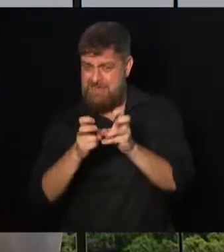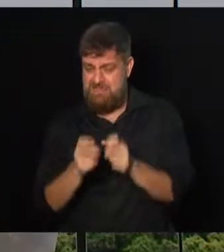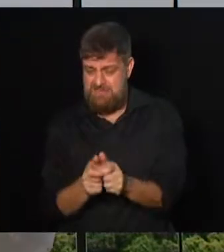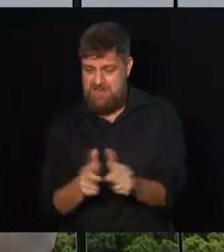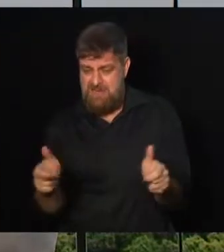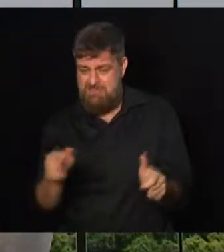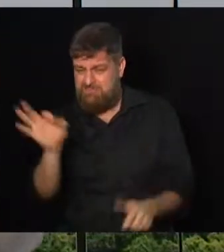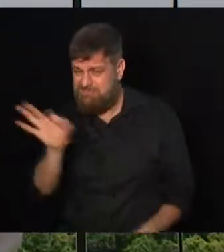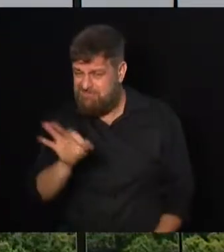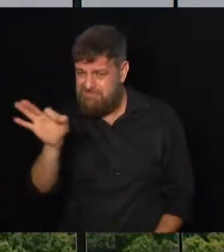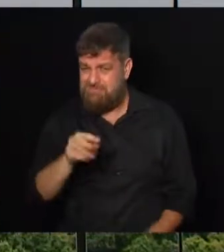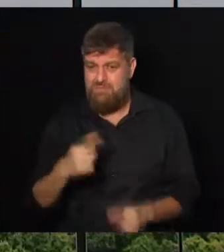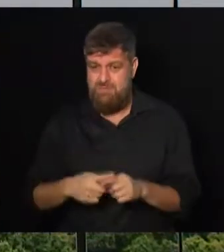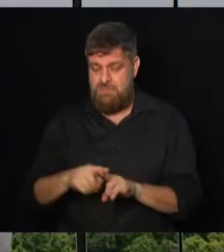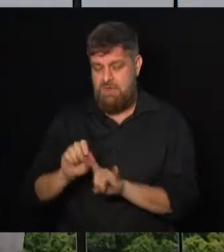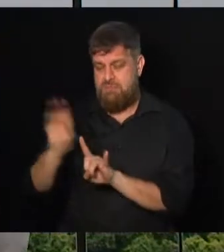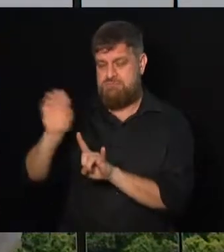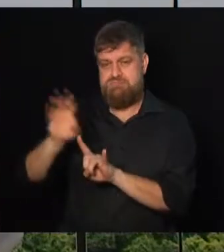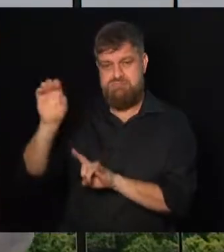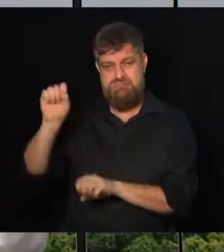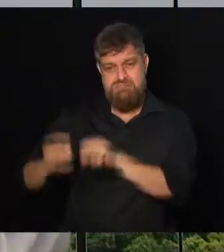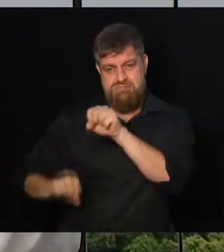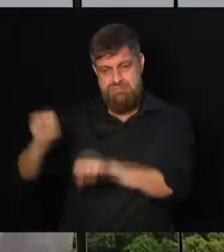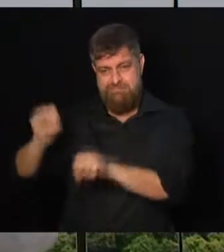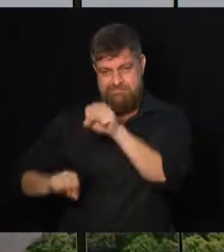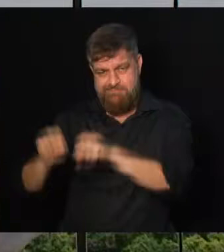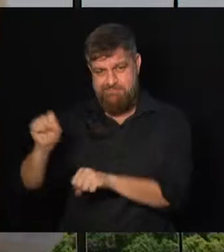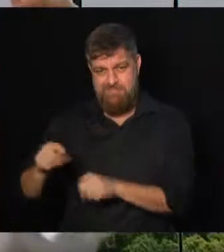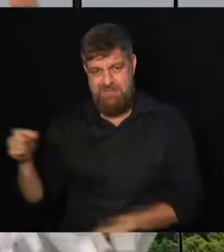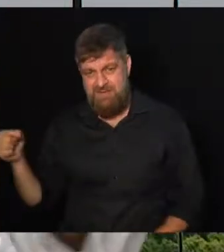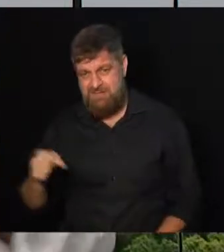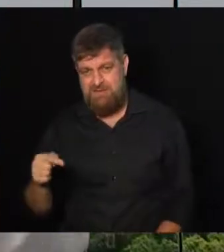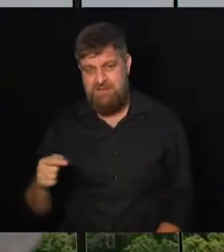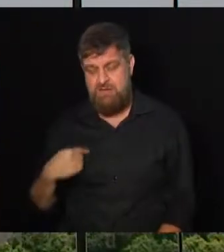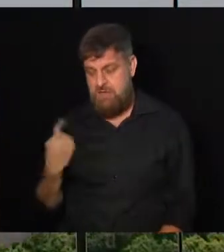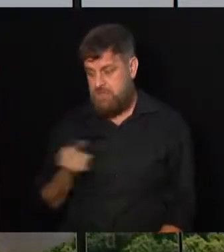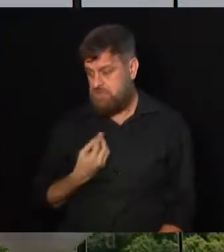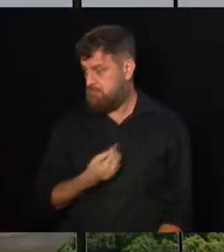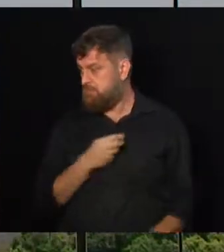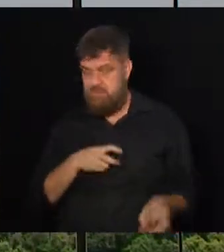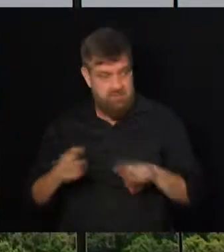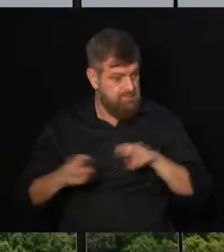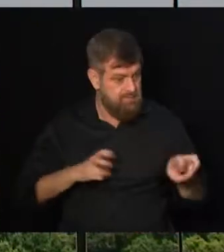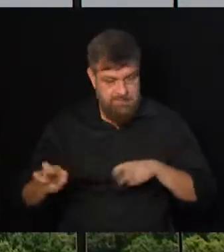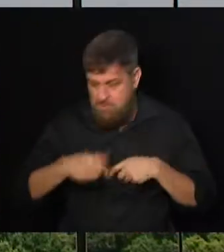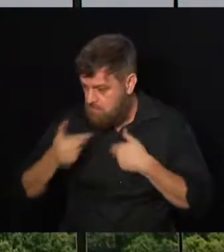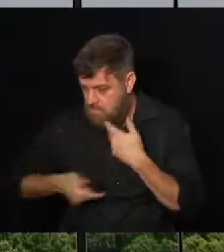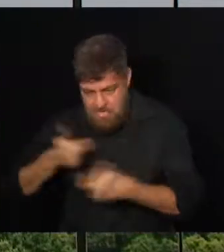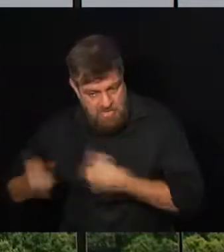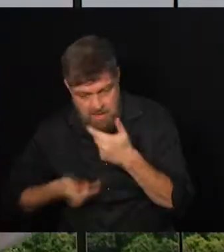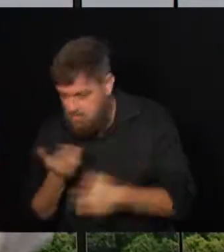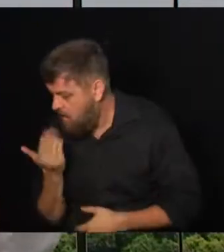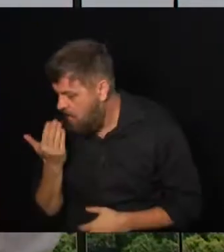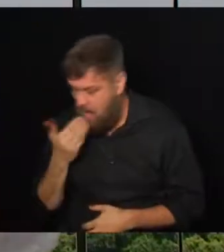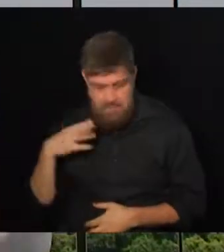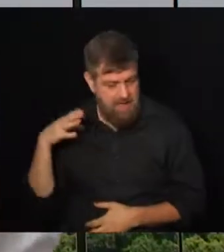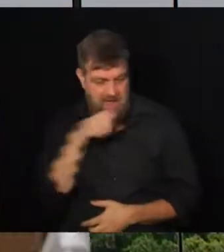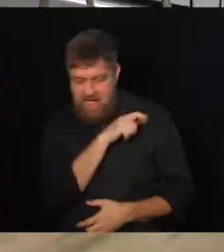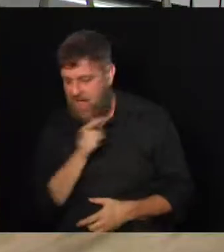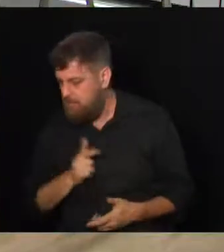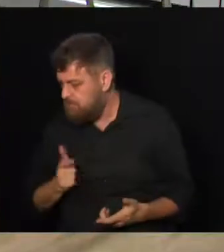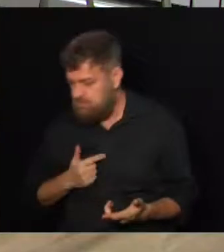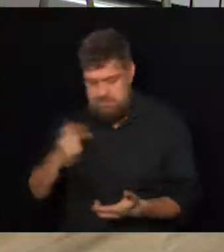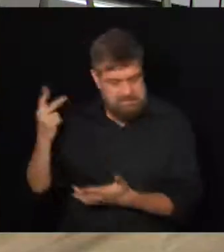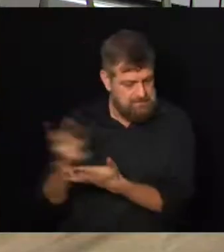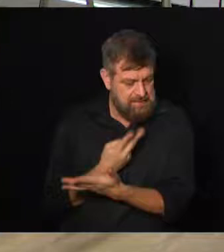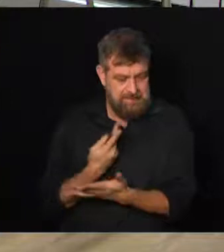própria industrialização tem proporcionado isso. Aquela vida louca que a gente tem, corre para lá, corre para cá, rápido, etc.